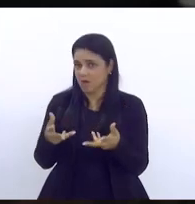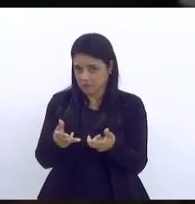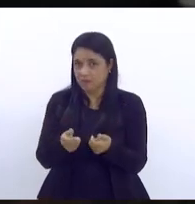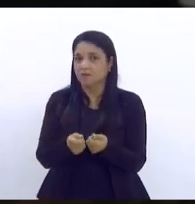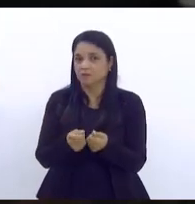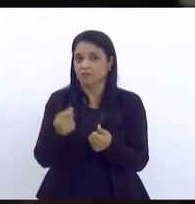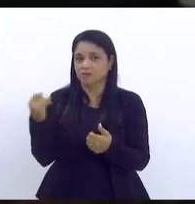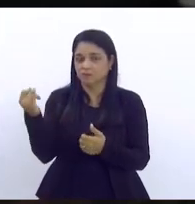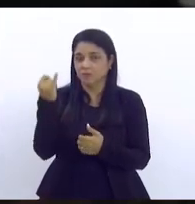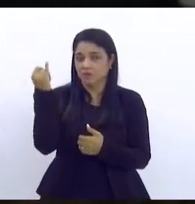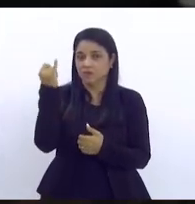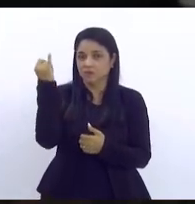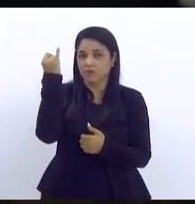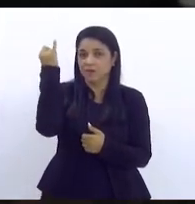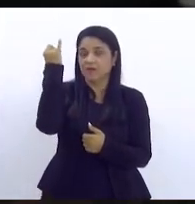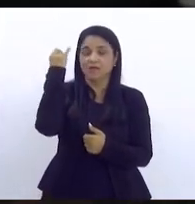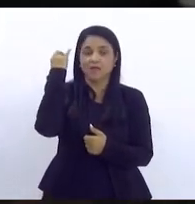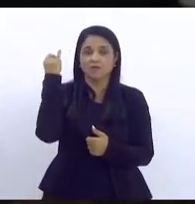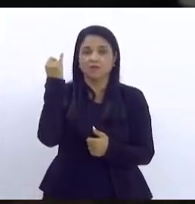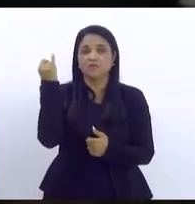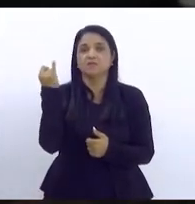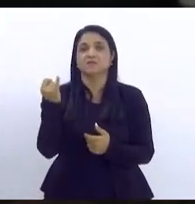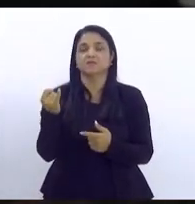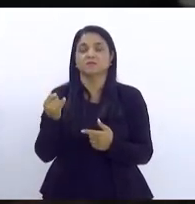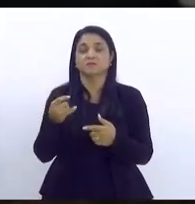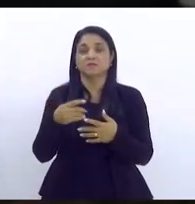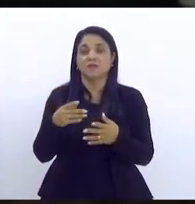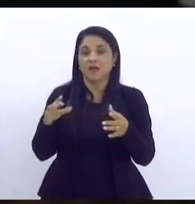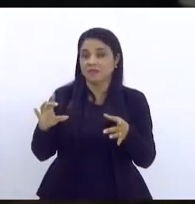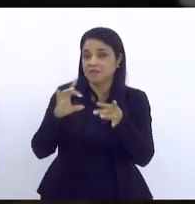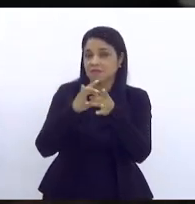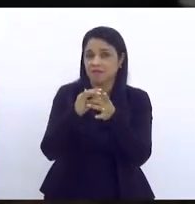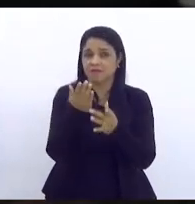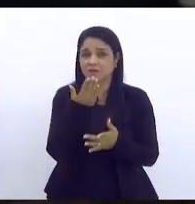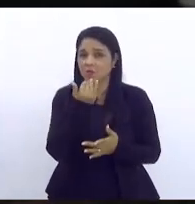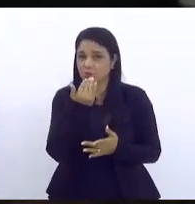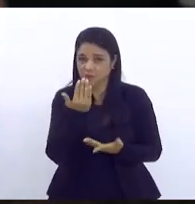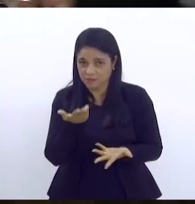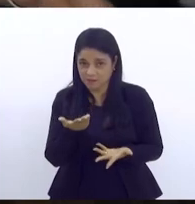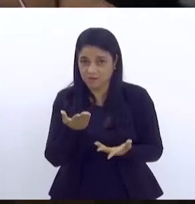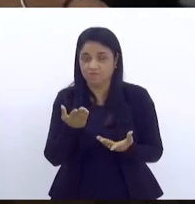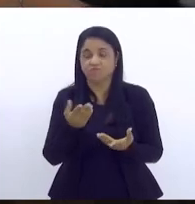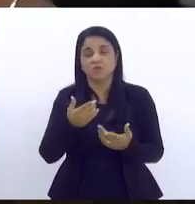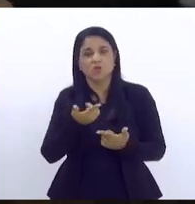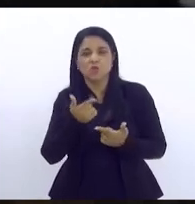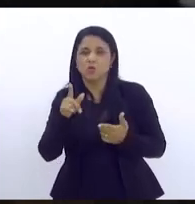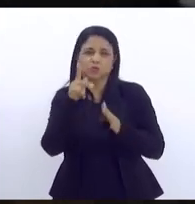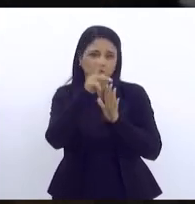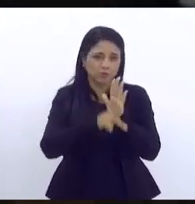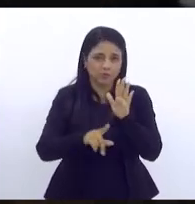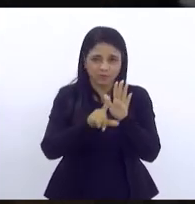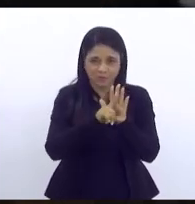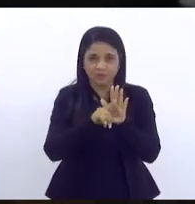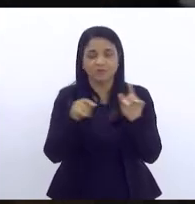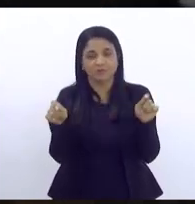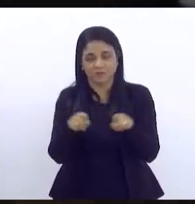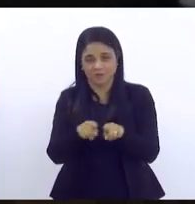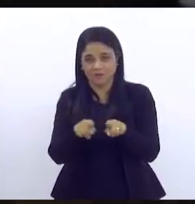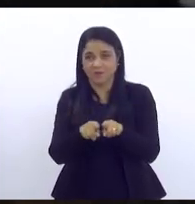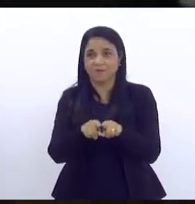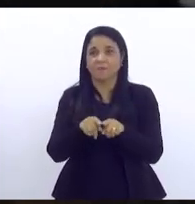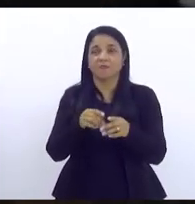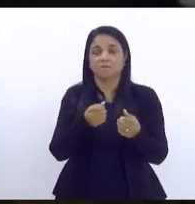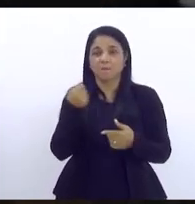diretamente atrelado ao acesso à comida é falar desse projeto mas de muitos outros e antes de eu passar aqui pro próximo